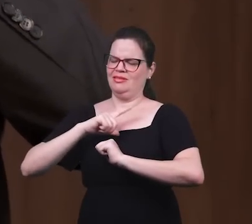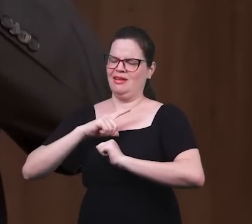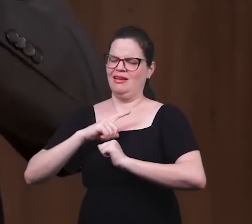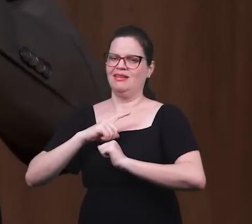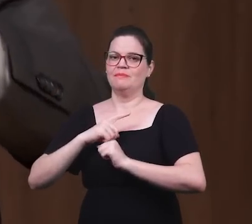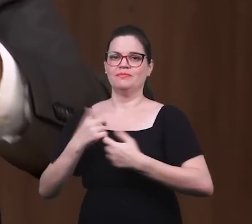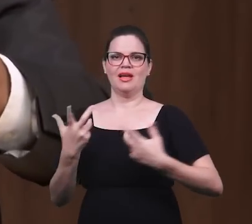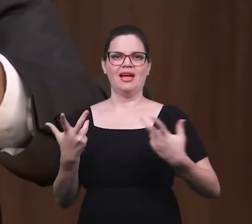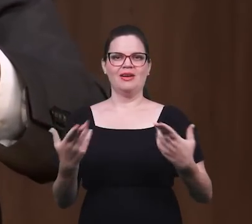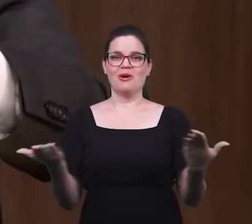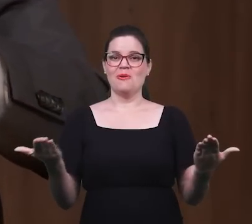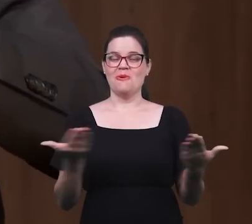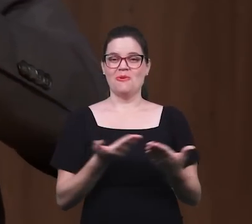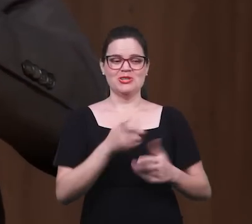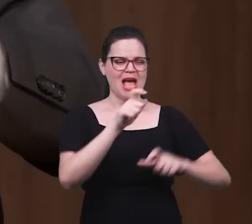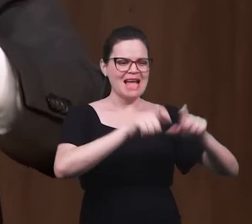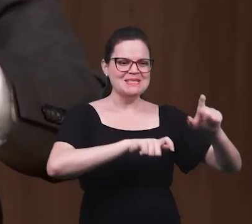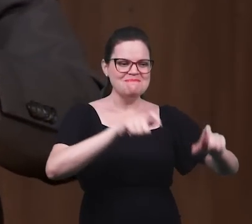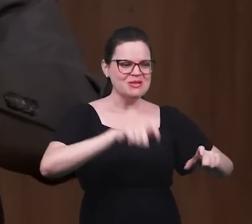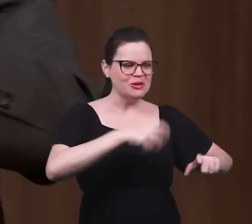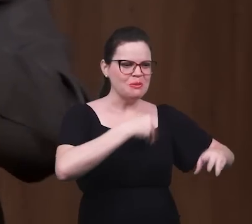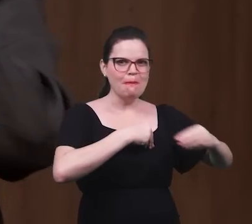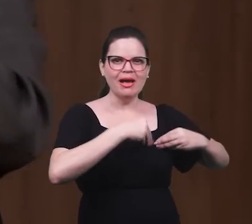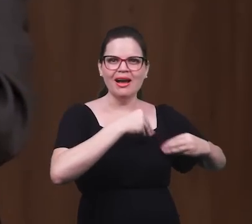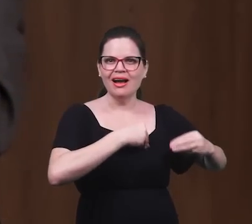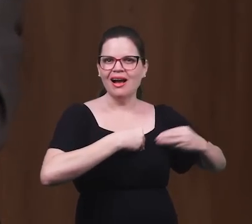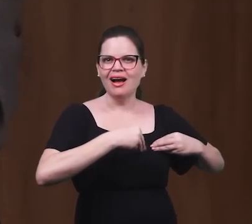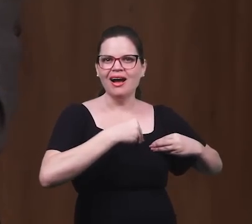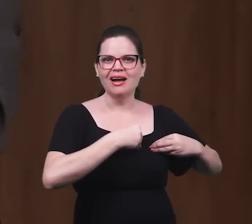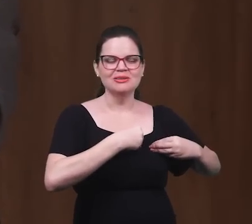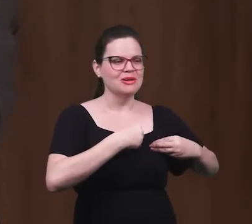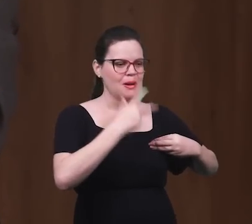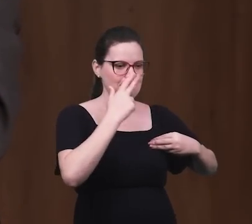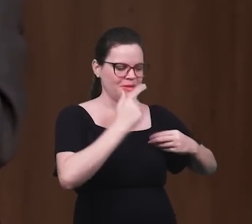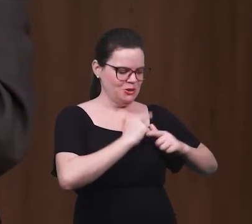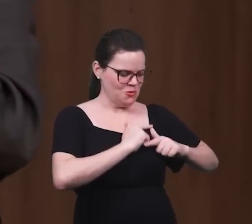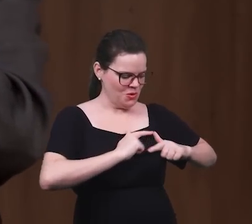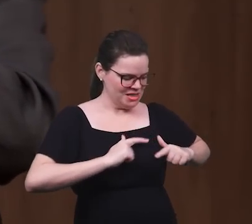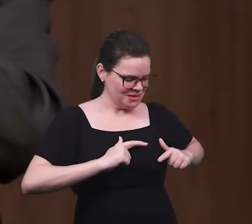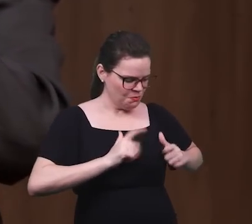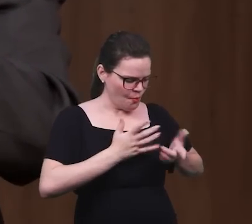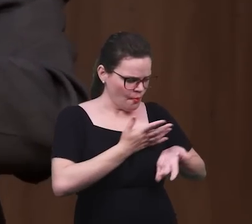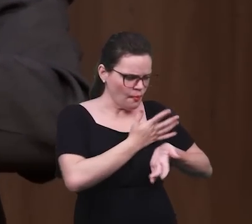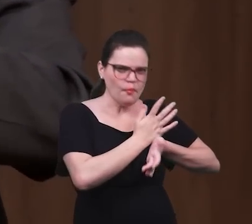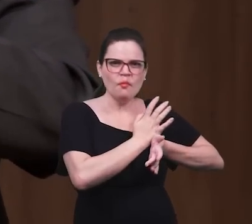a sequidão. Glória a Deus. Nos lares, se